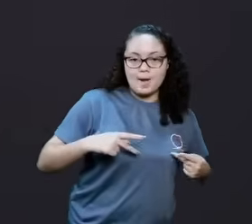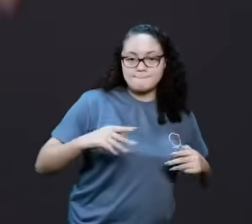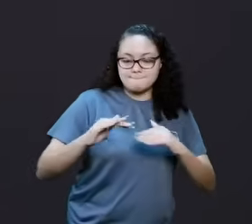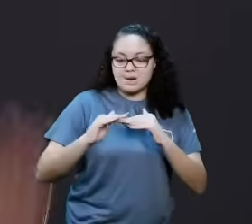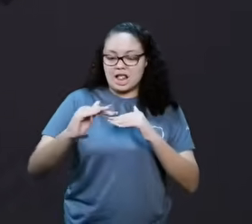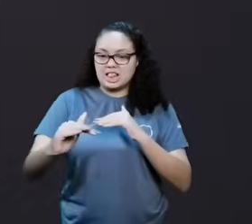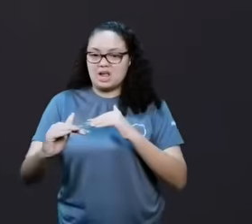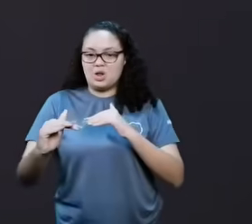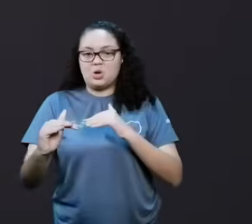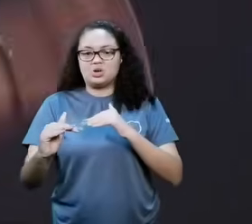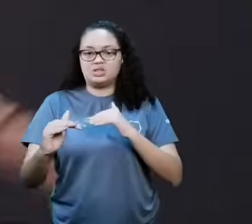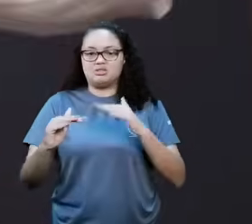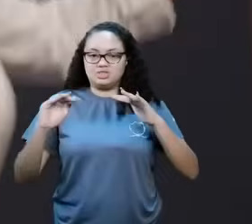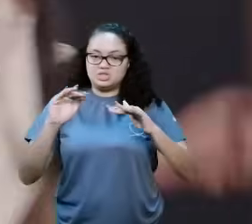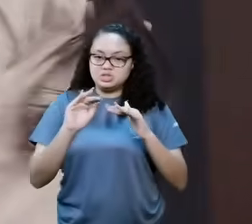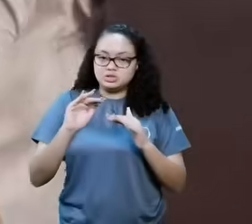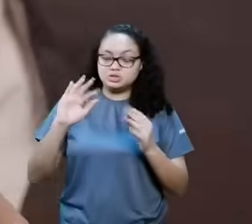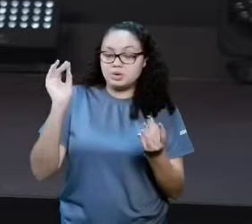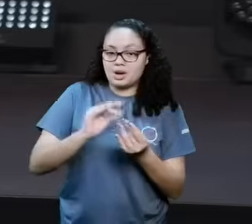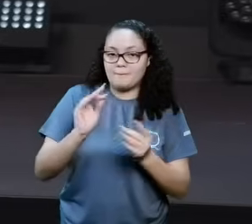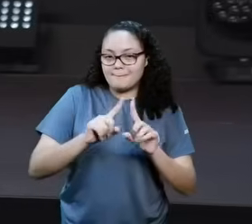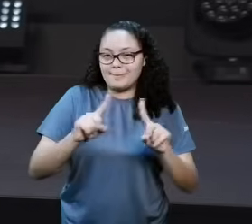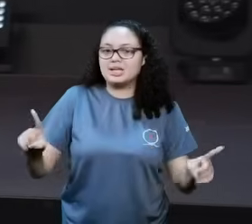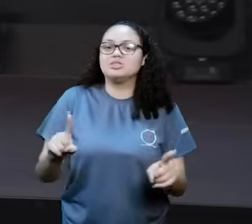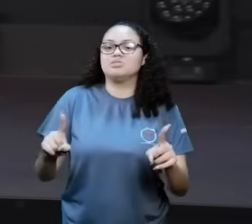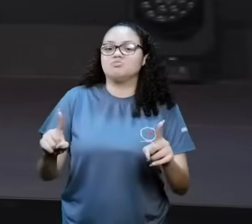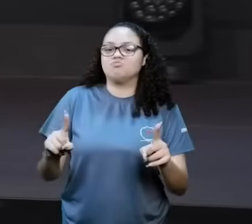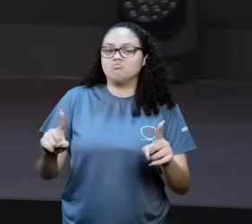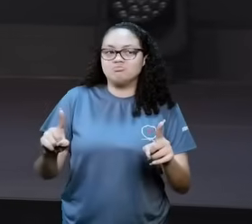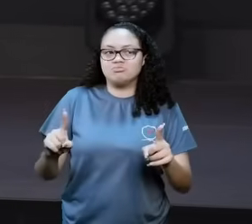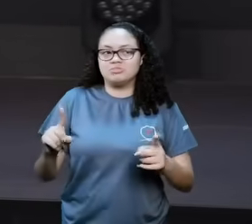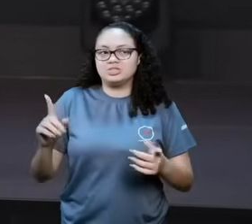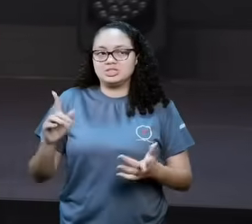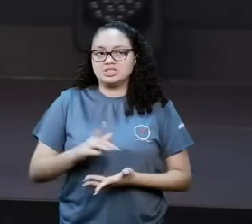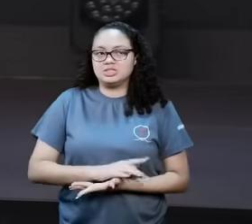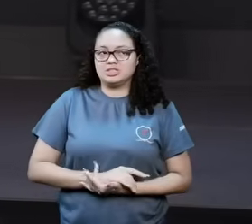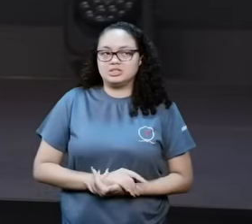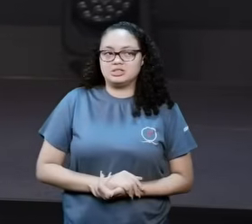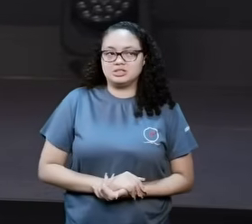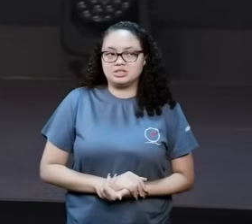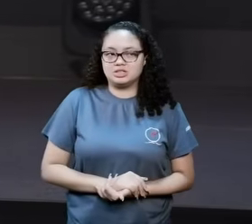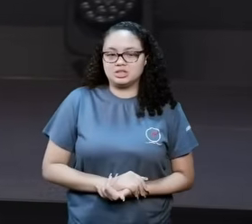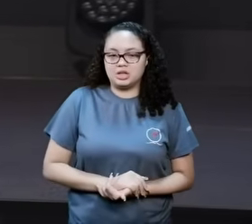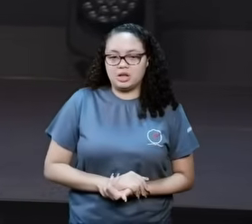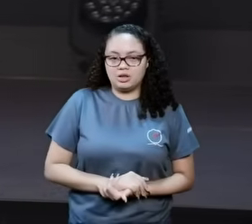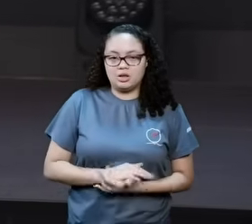mas são batata na devoção. Ou irritação.